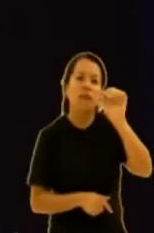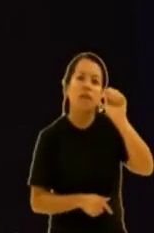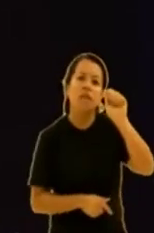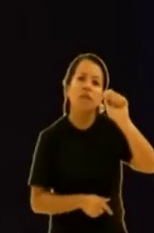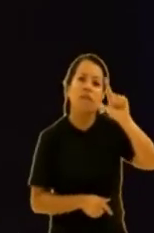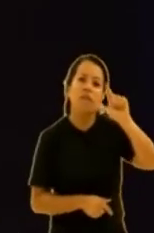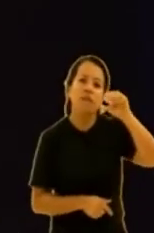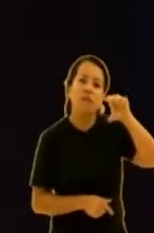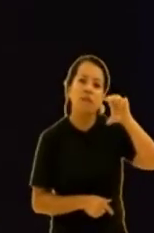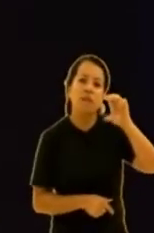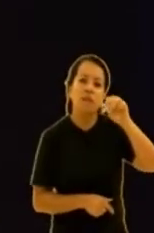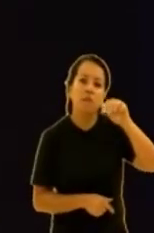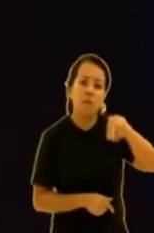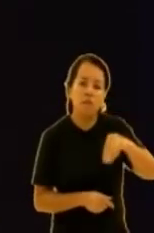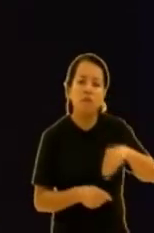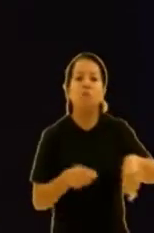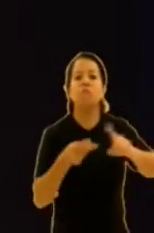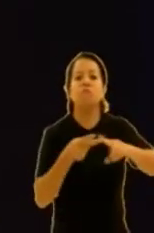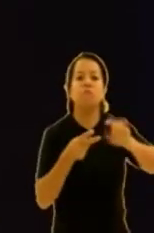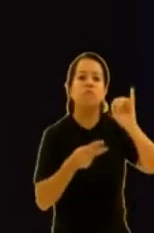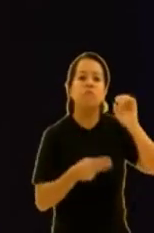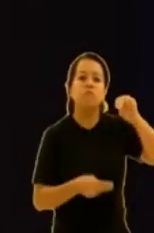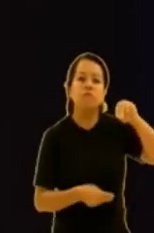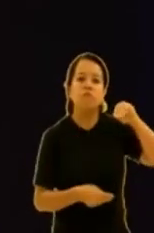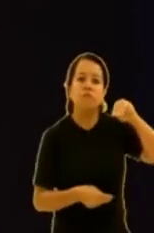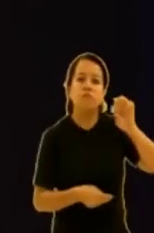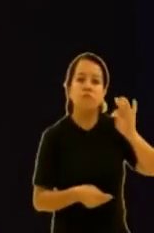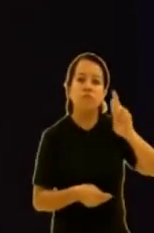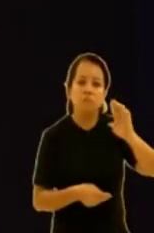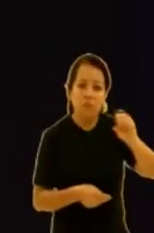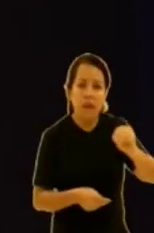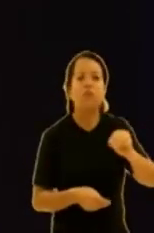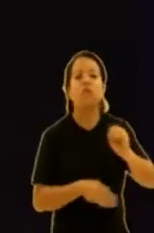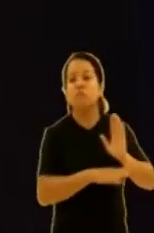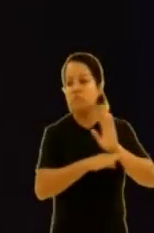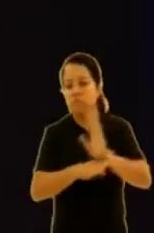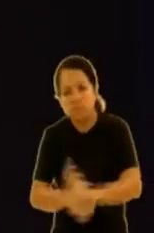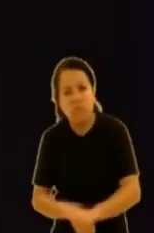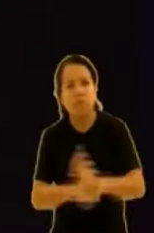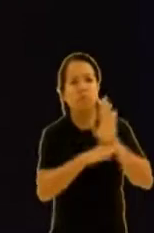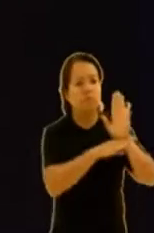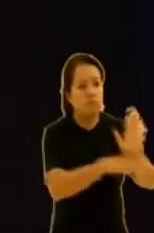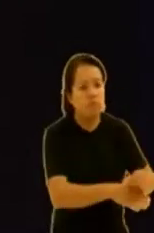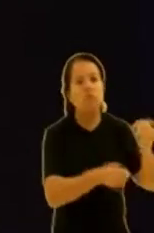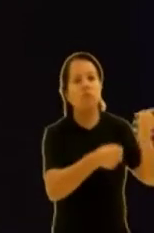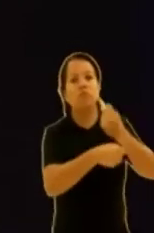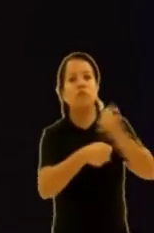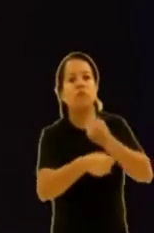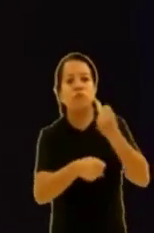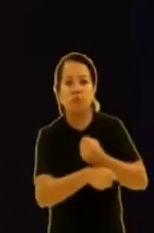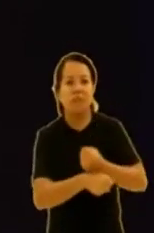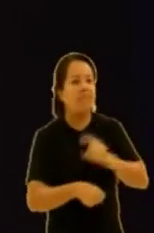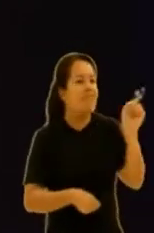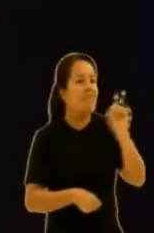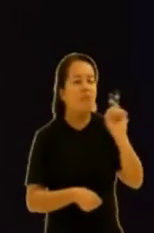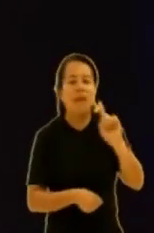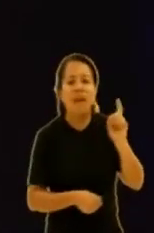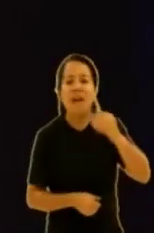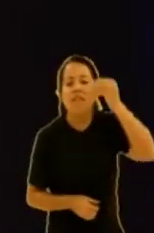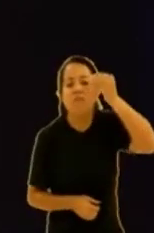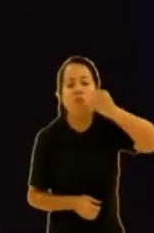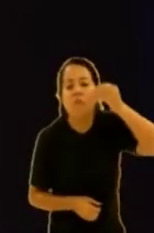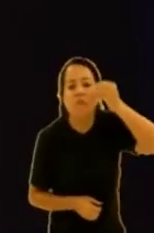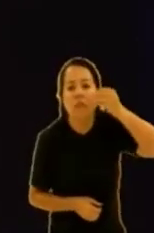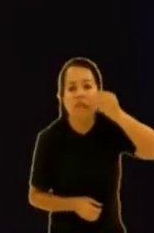estamos fazendo nenhuma experiência, nenhuma experimentação com as nossas crianças. Quem já verificou